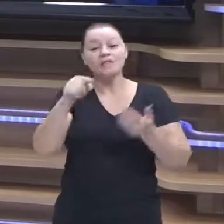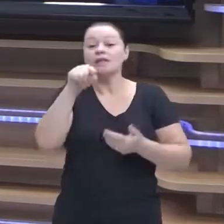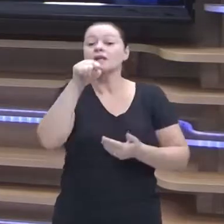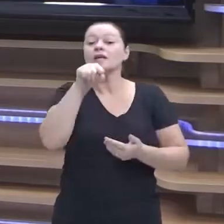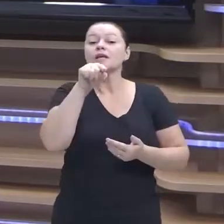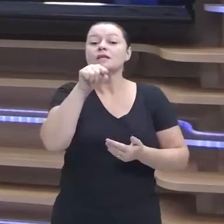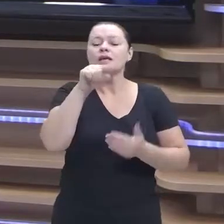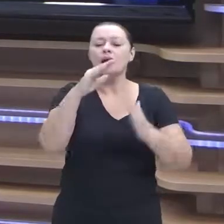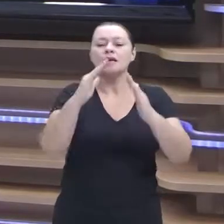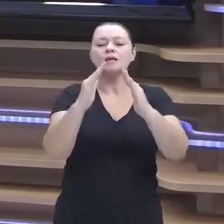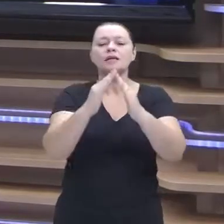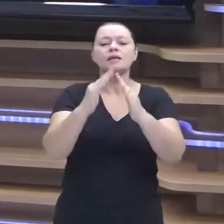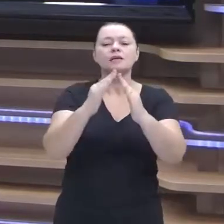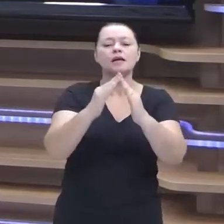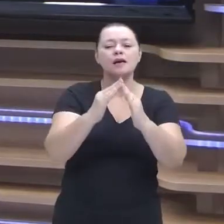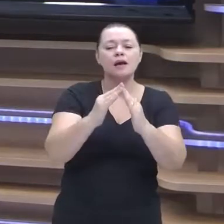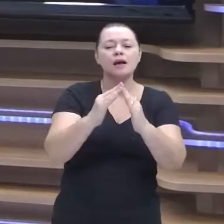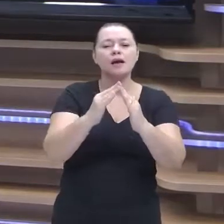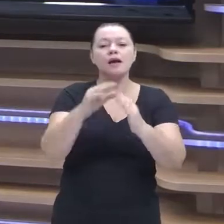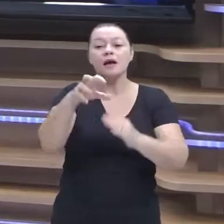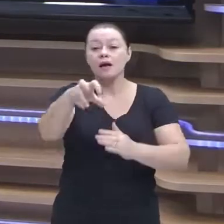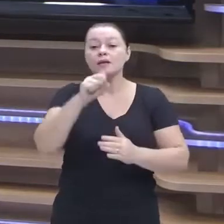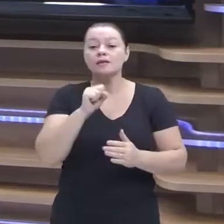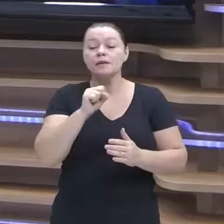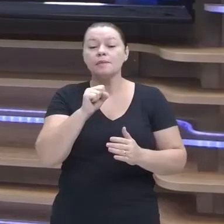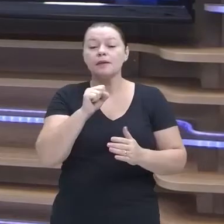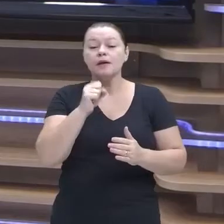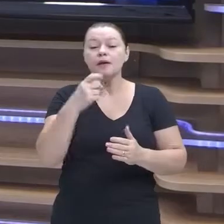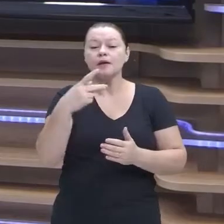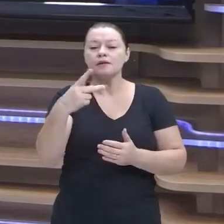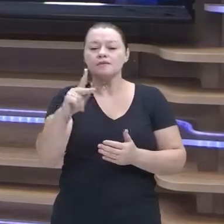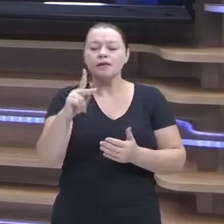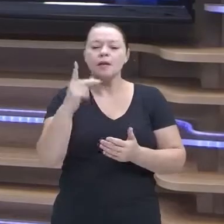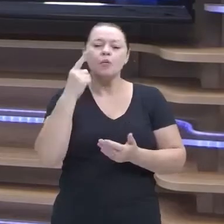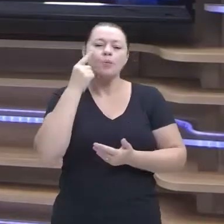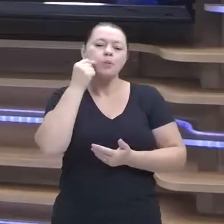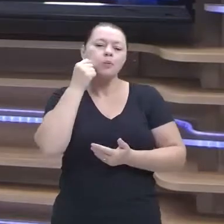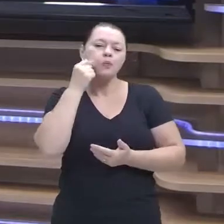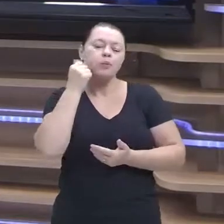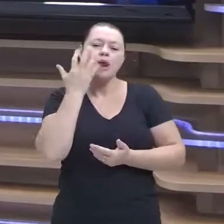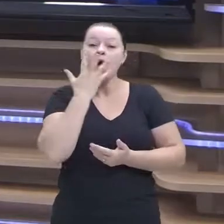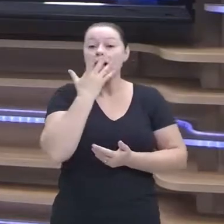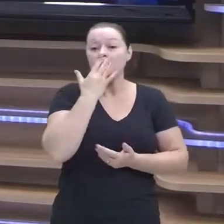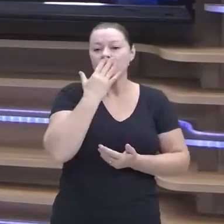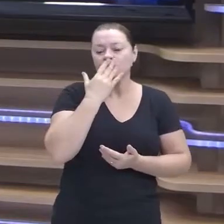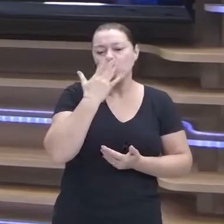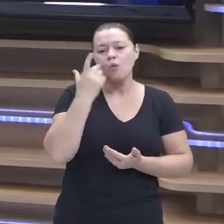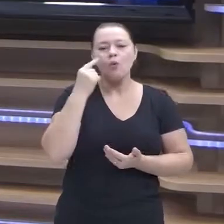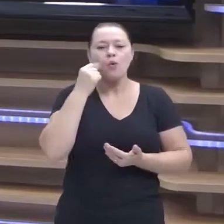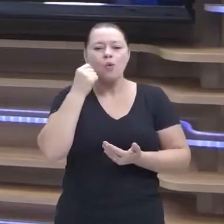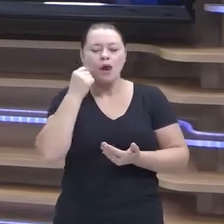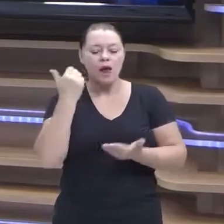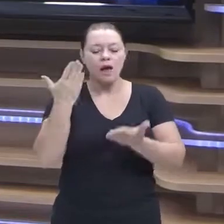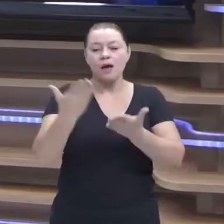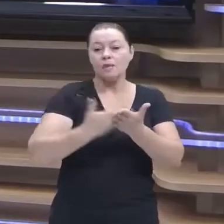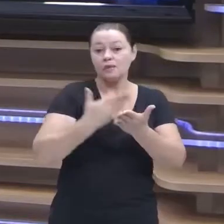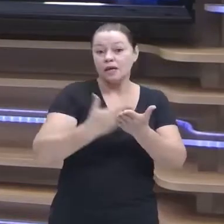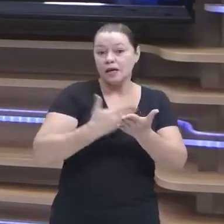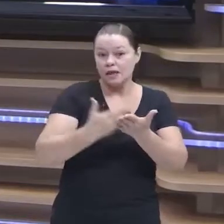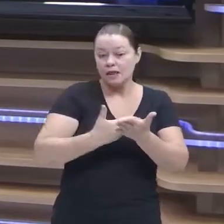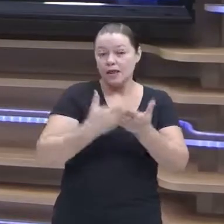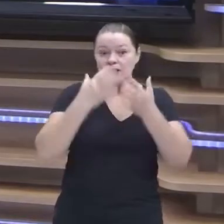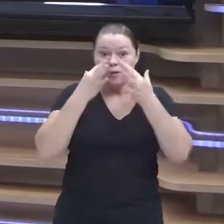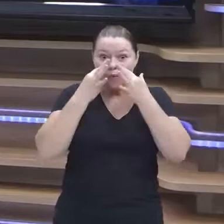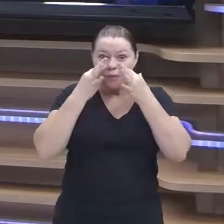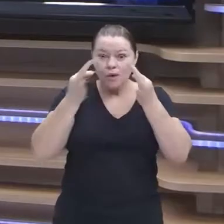está na sua casa, pegue seu lápis de cor, seu lápis, seu caderno, muita atenção, de olho